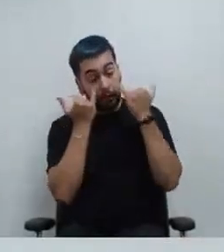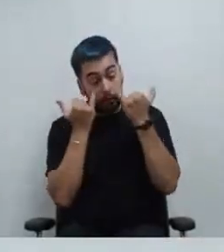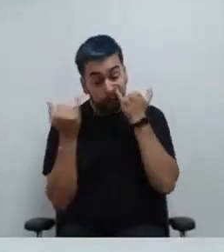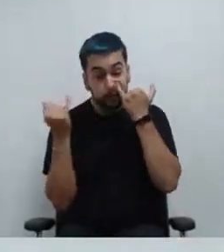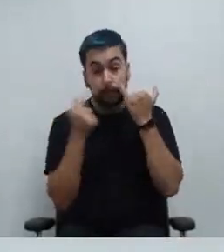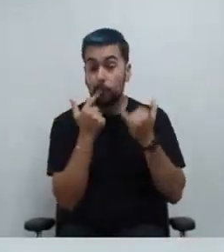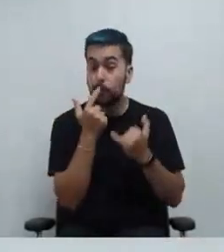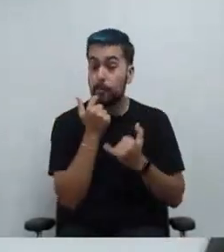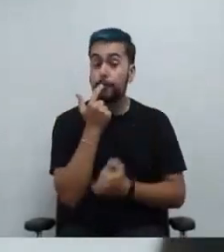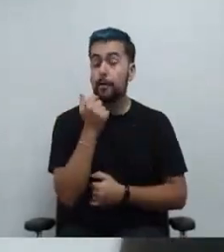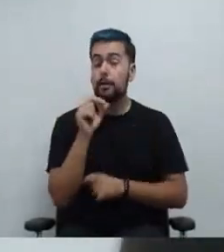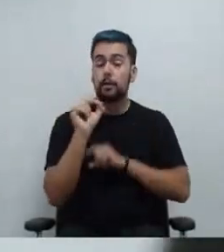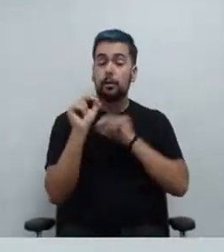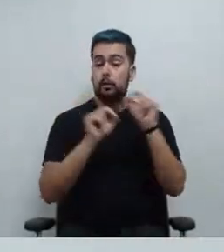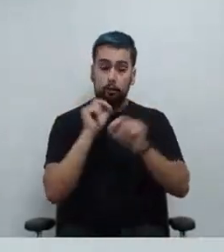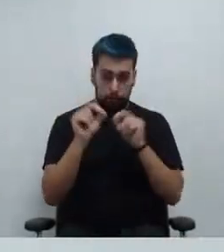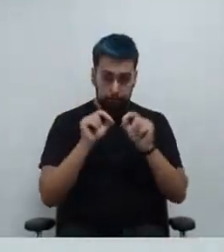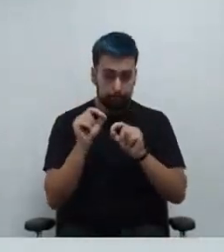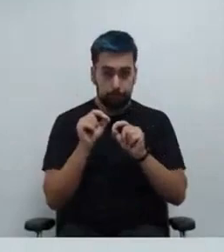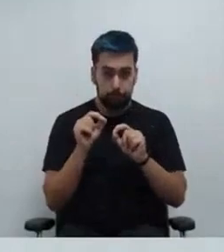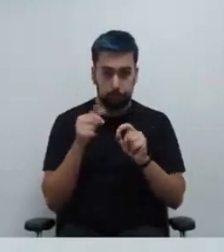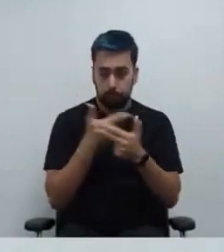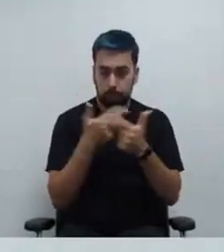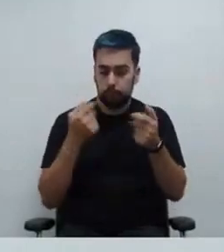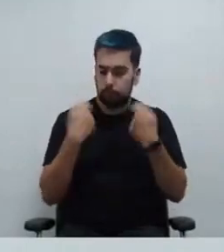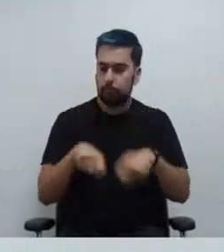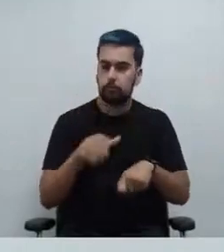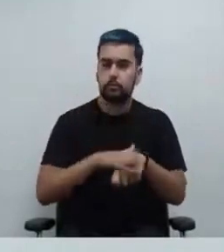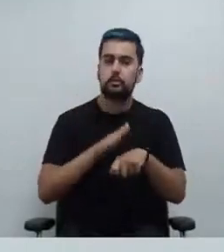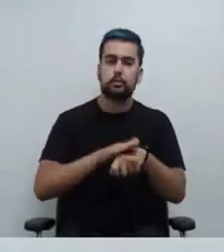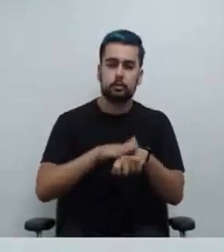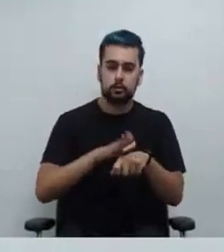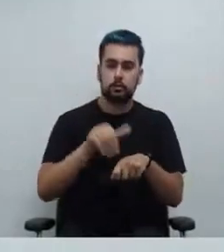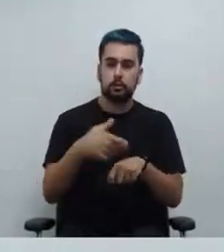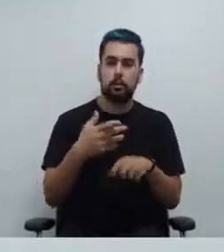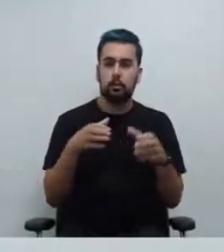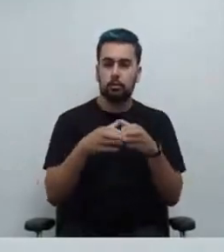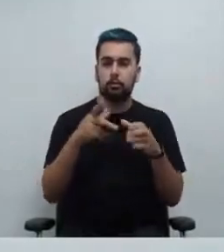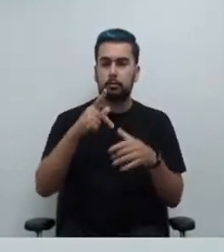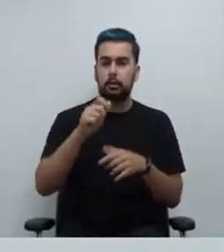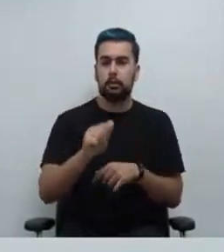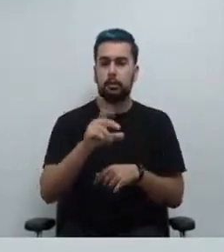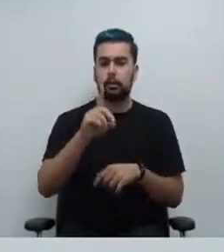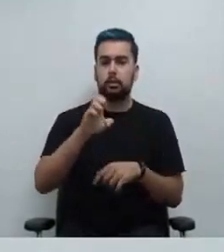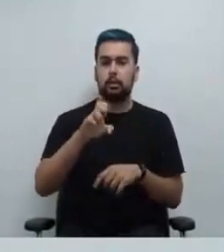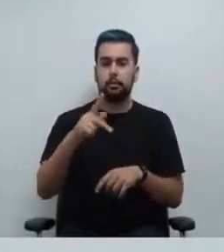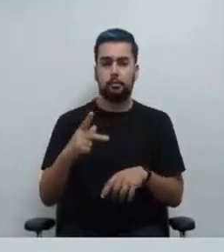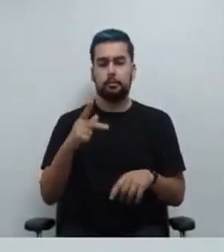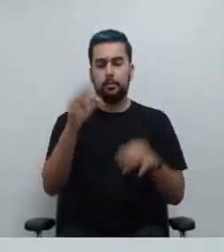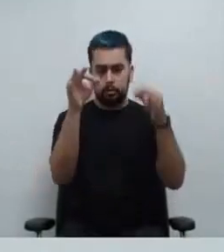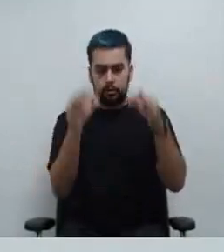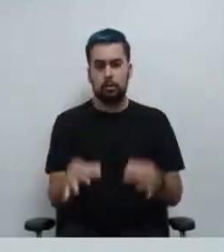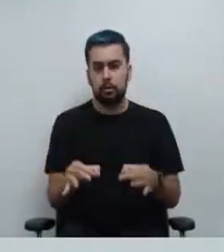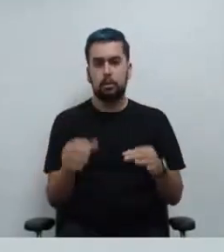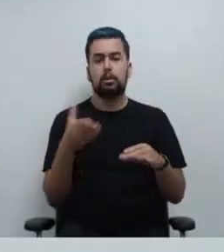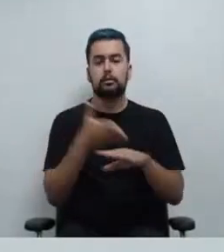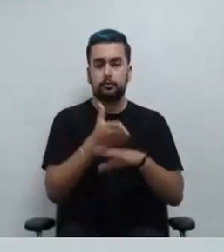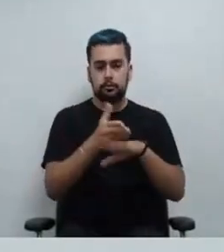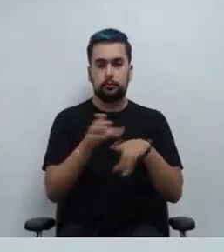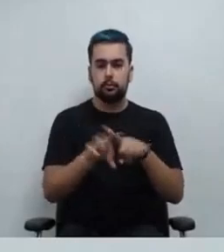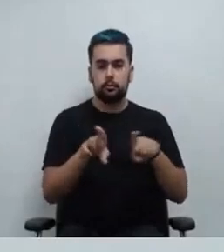algo precisa, de que algo precisa ser feito, e a PADEP, com certeza,